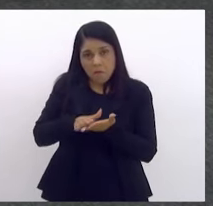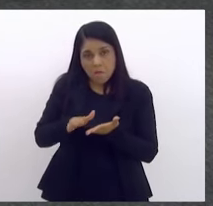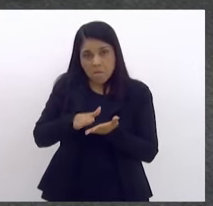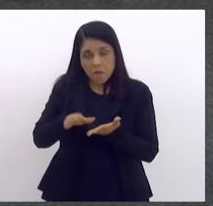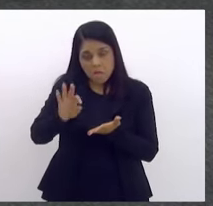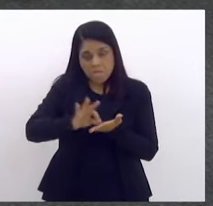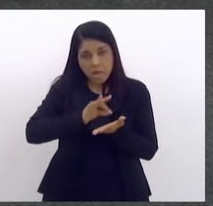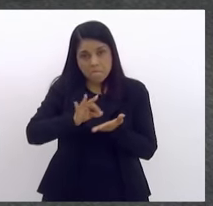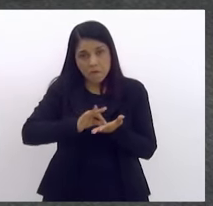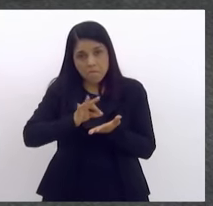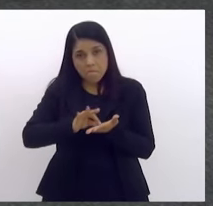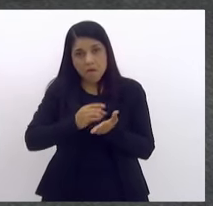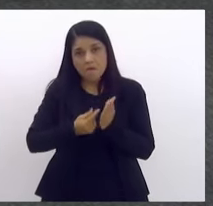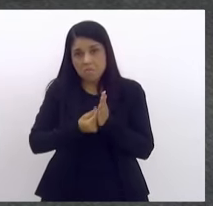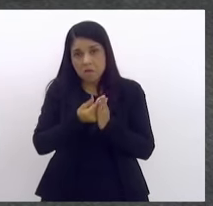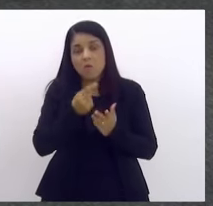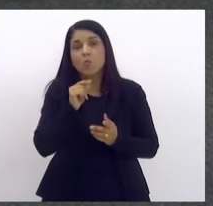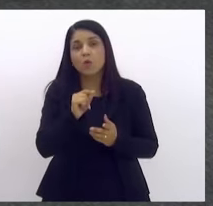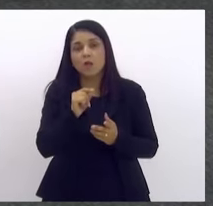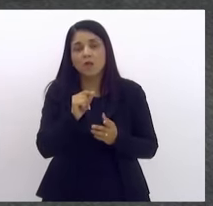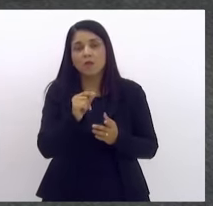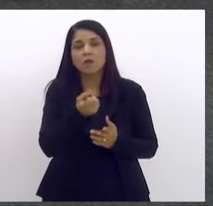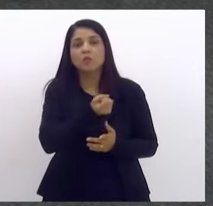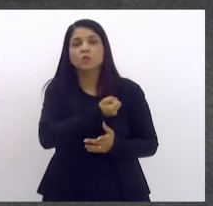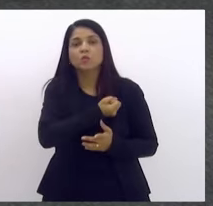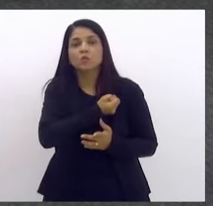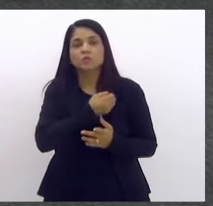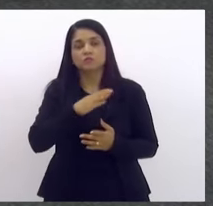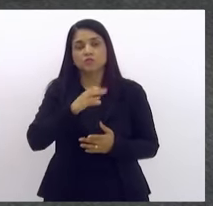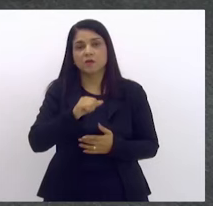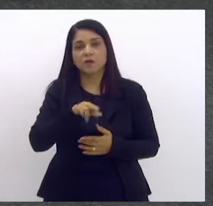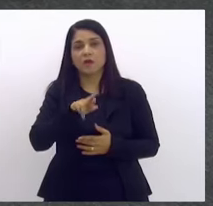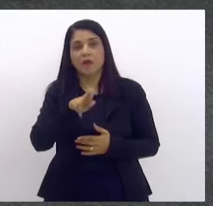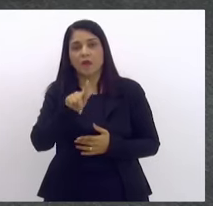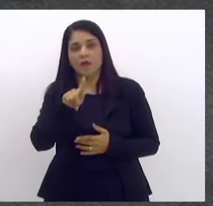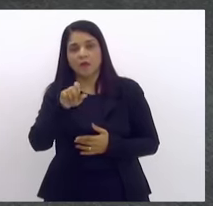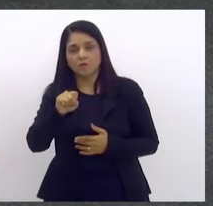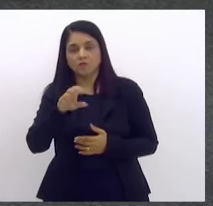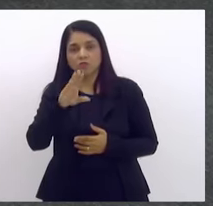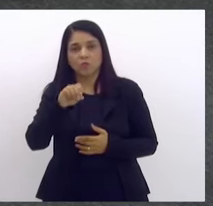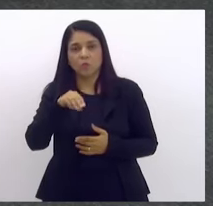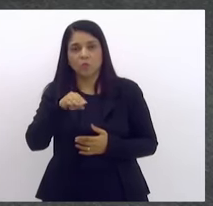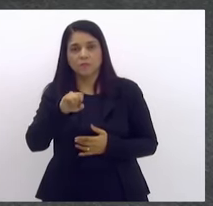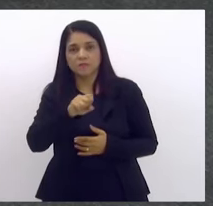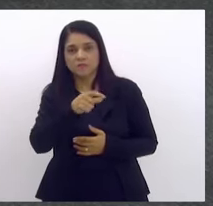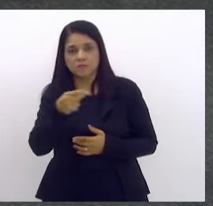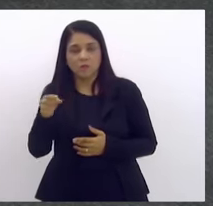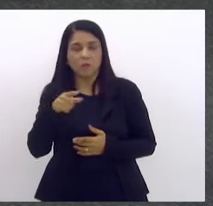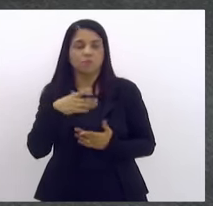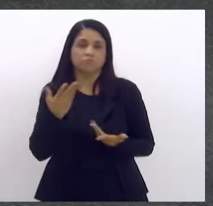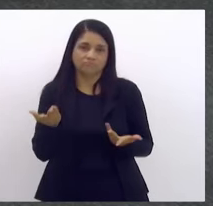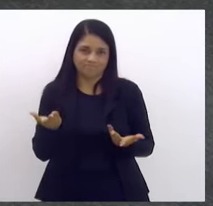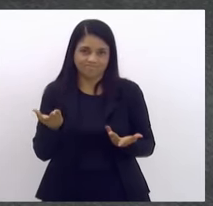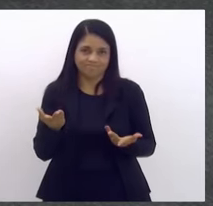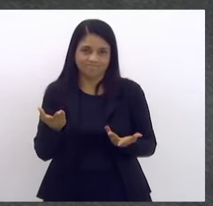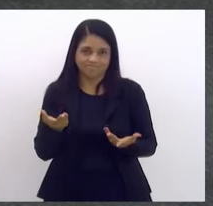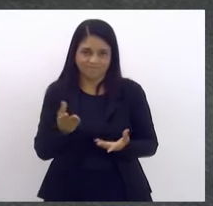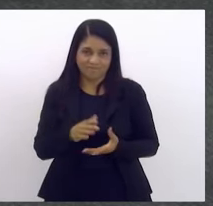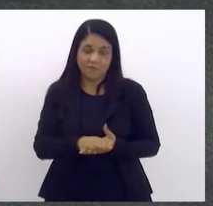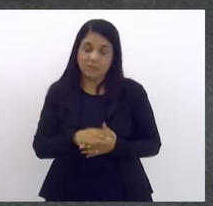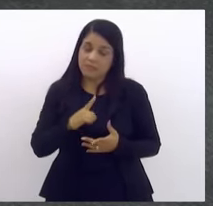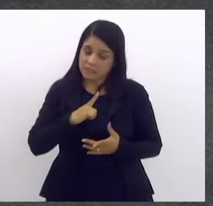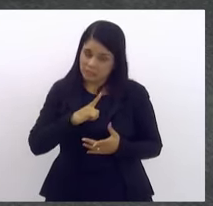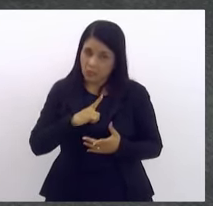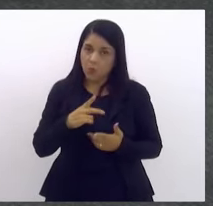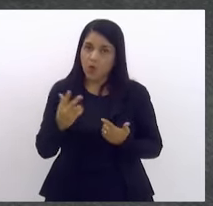rubrica financeira, foi o número de cargos em comissão e de encargos especiais. Então, algo vai mal,